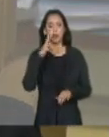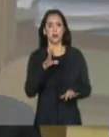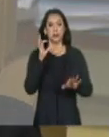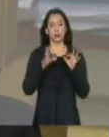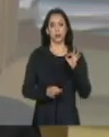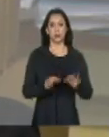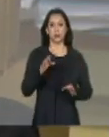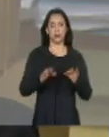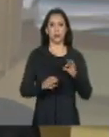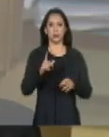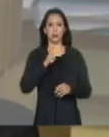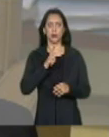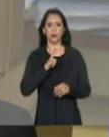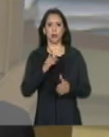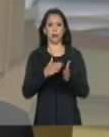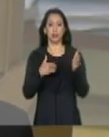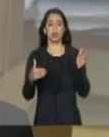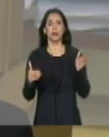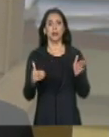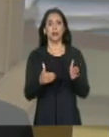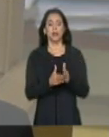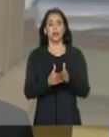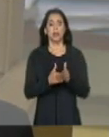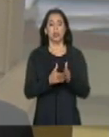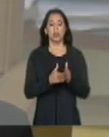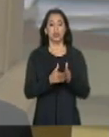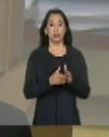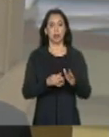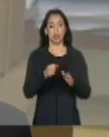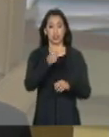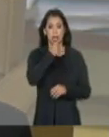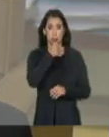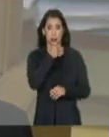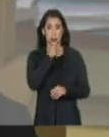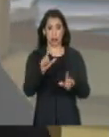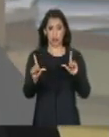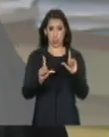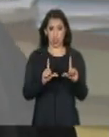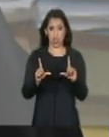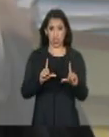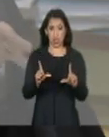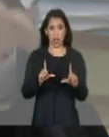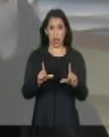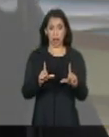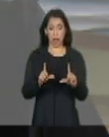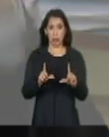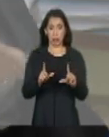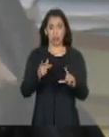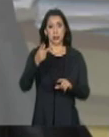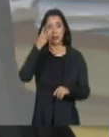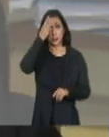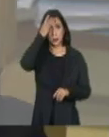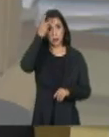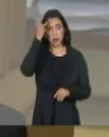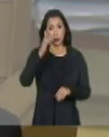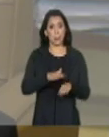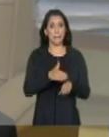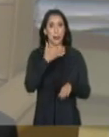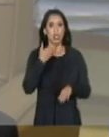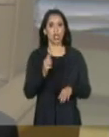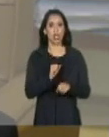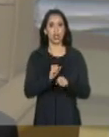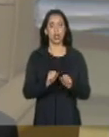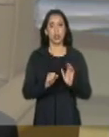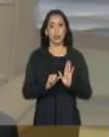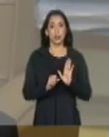que envolvem toda essa questão, esses dias, num programa de TV, eu disse isso. Essa gente é muito melhor de marketing do que de